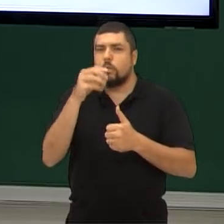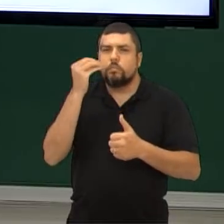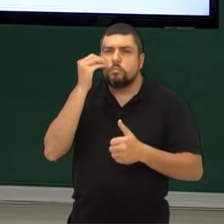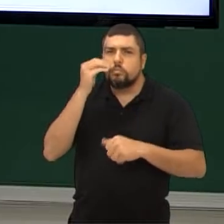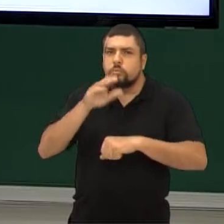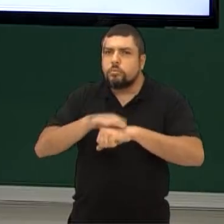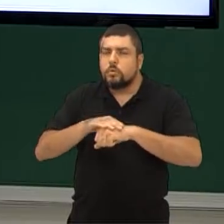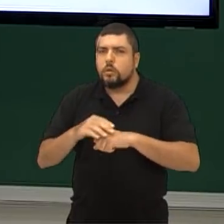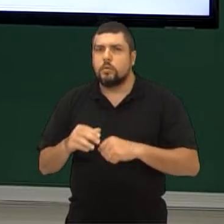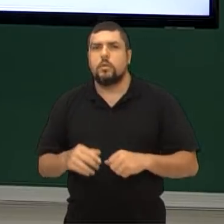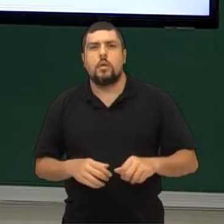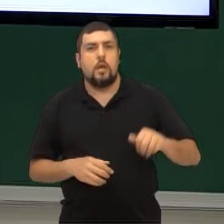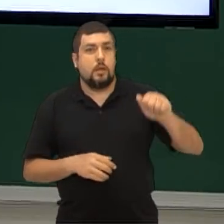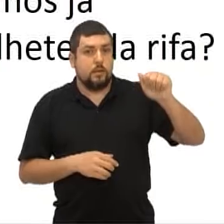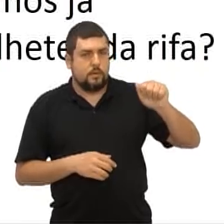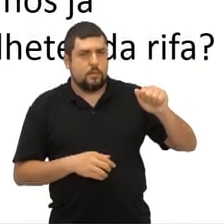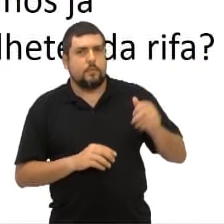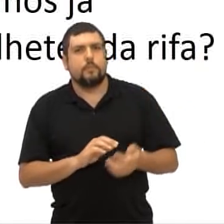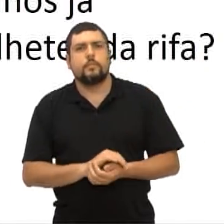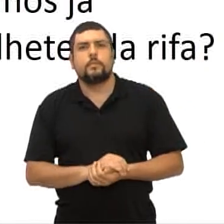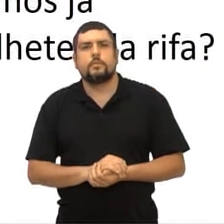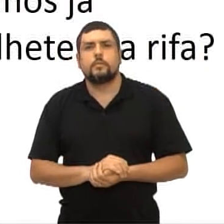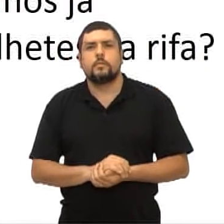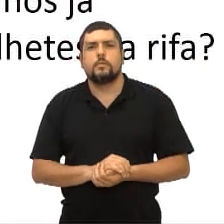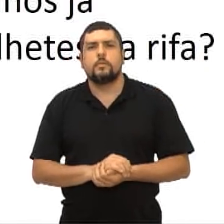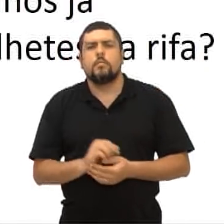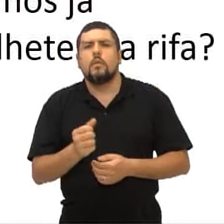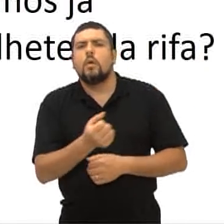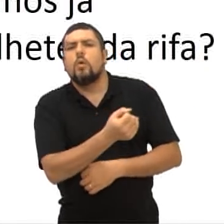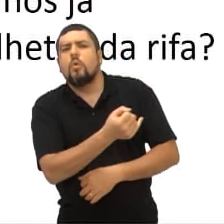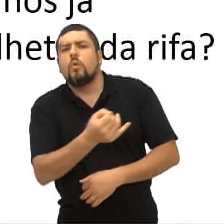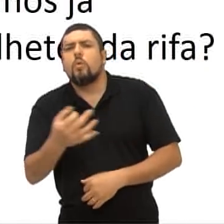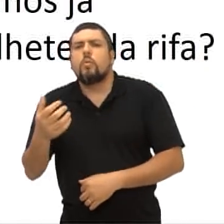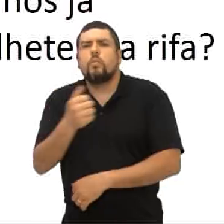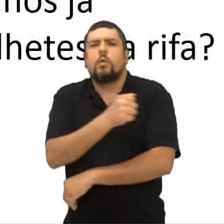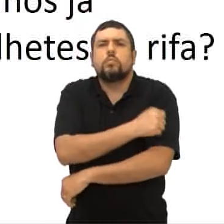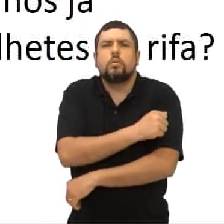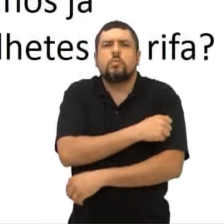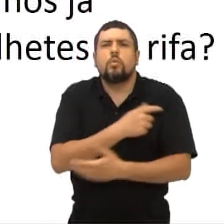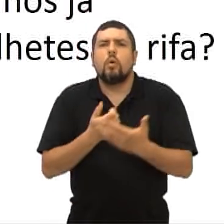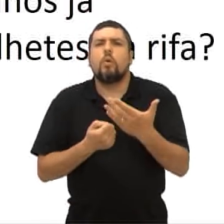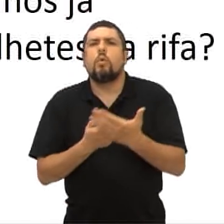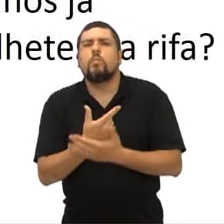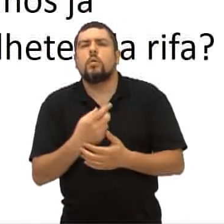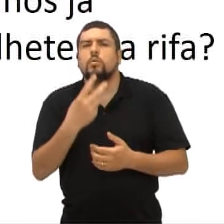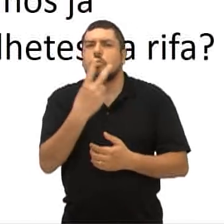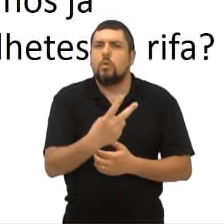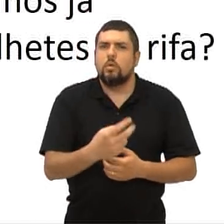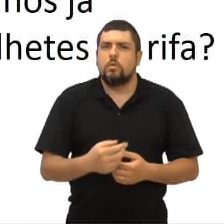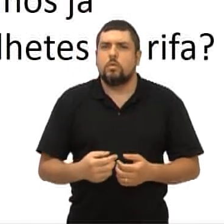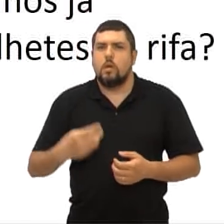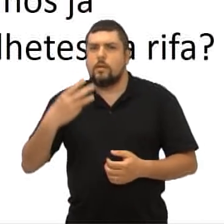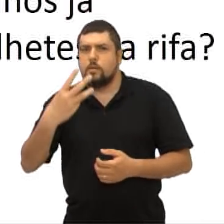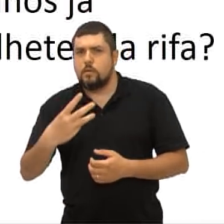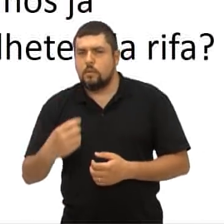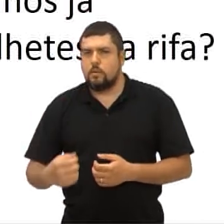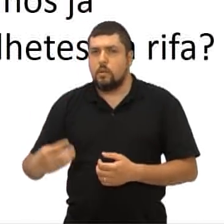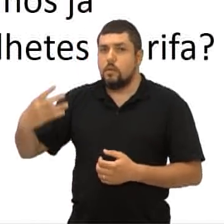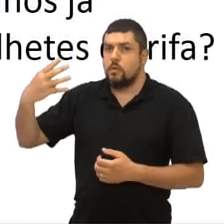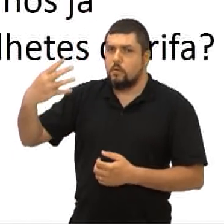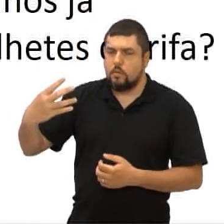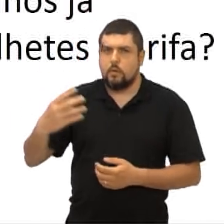sozinhos. Desafio A. Determine a quantidade de alunos que compraram que compraram 3 e de que compraram 4